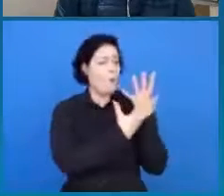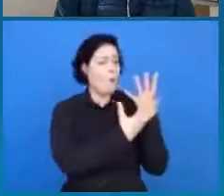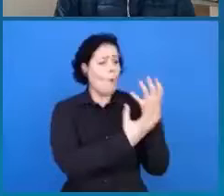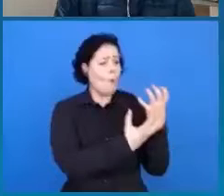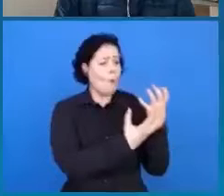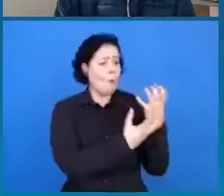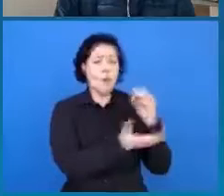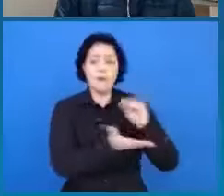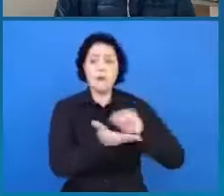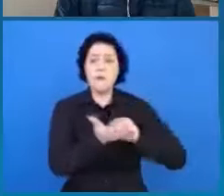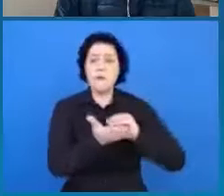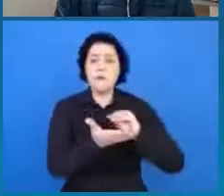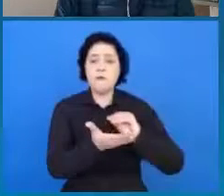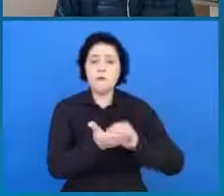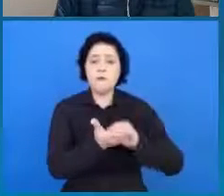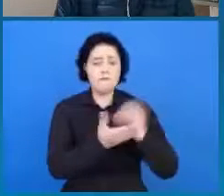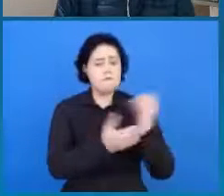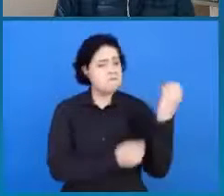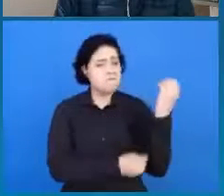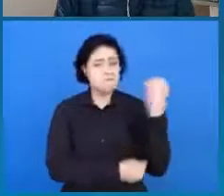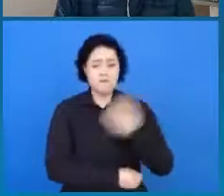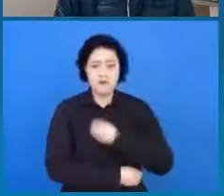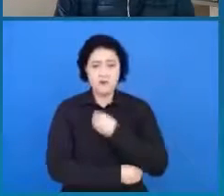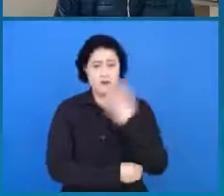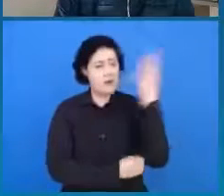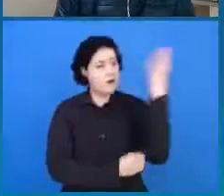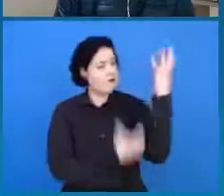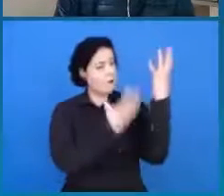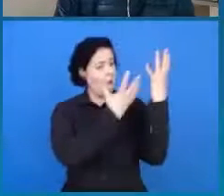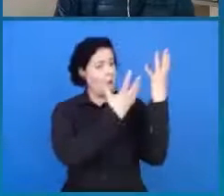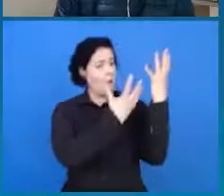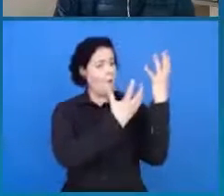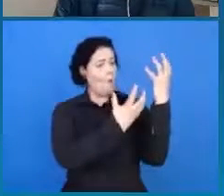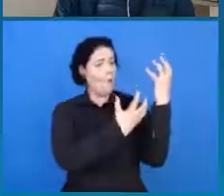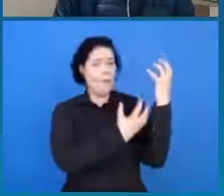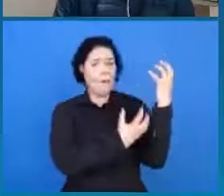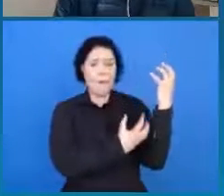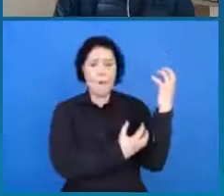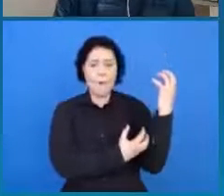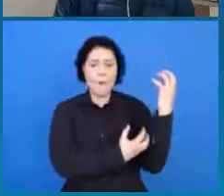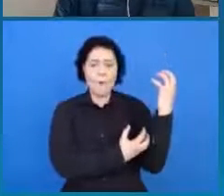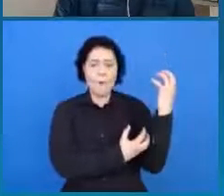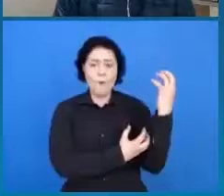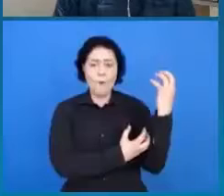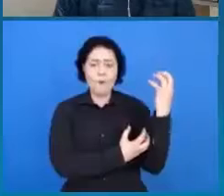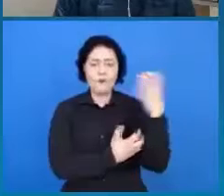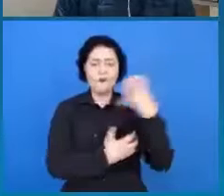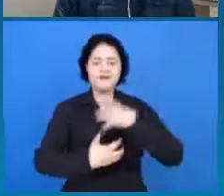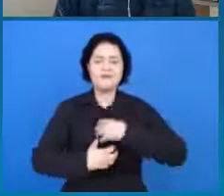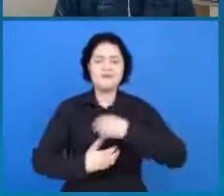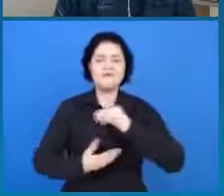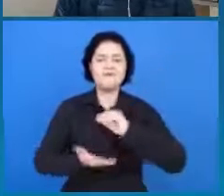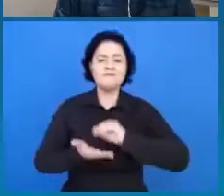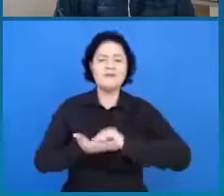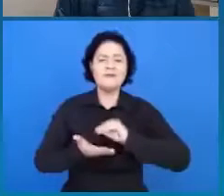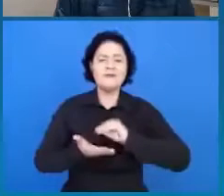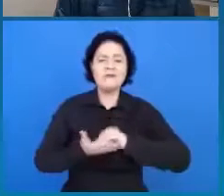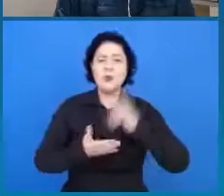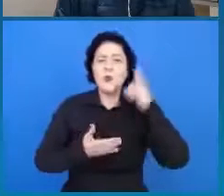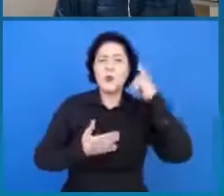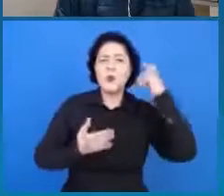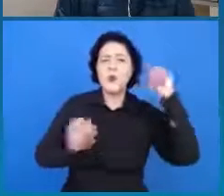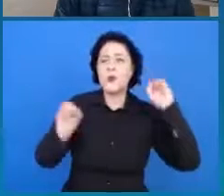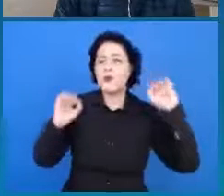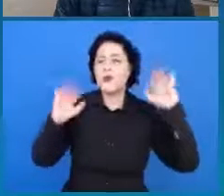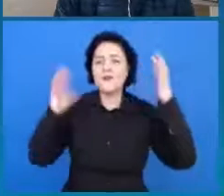incompleta sem vida sem beleza e ela sente falta dos passarinhos os vídeos